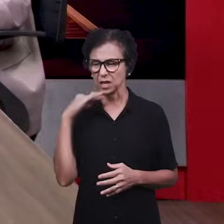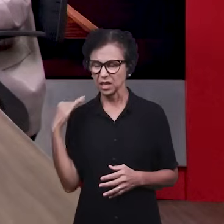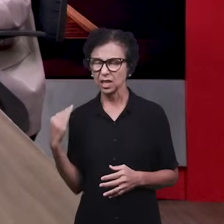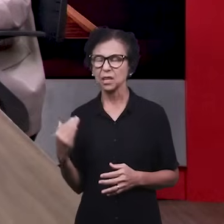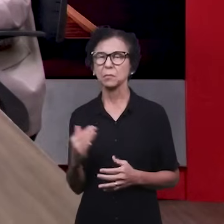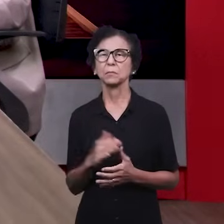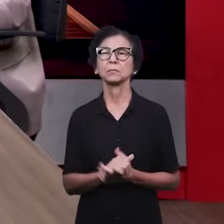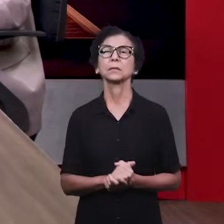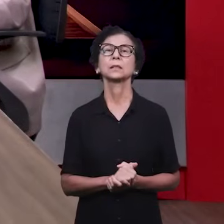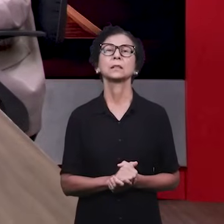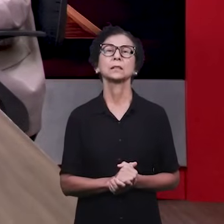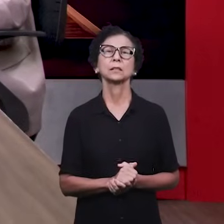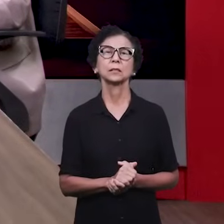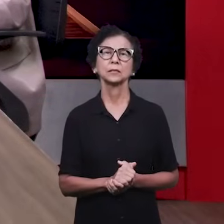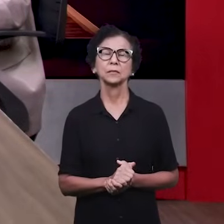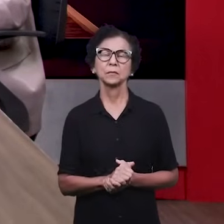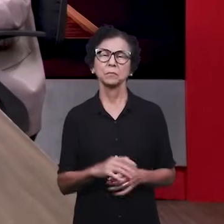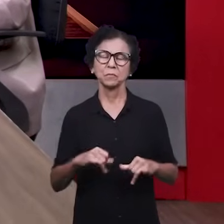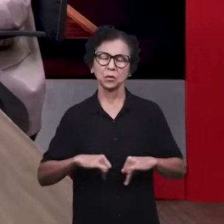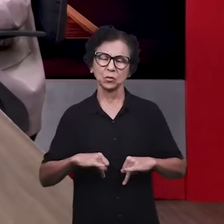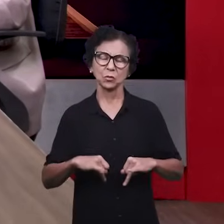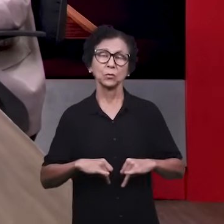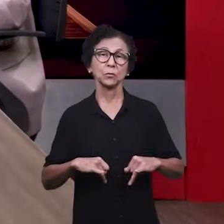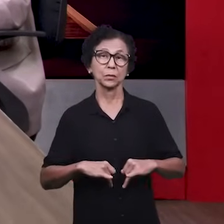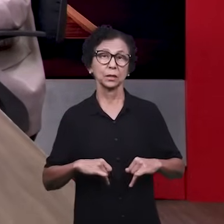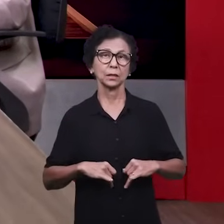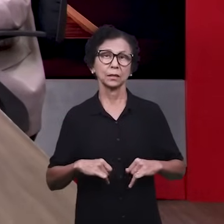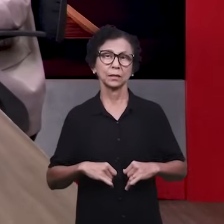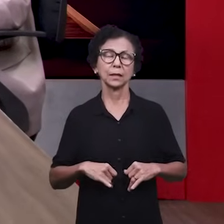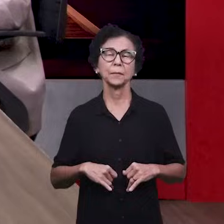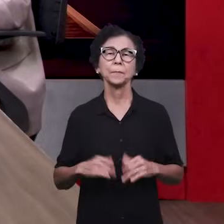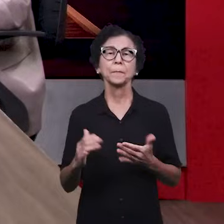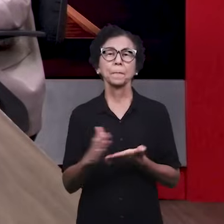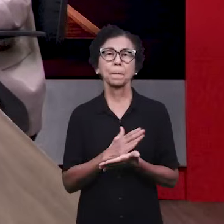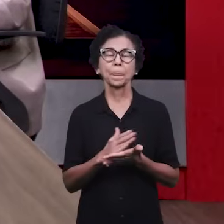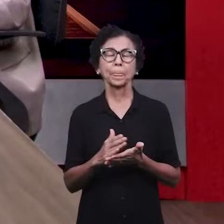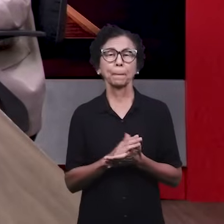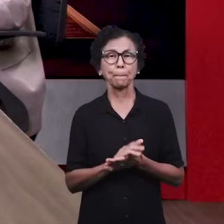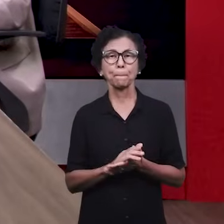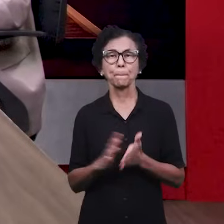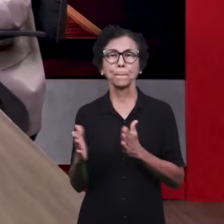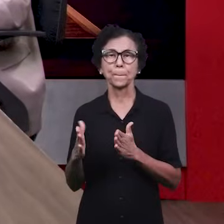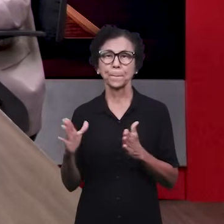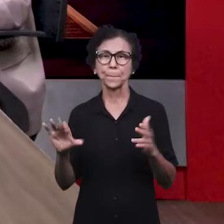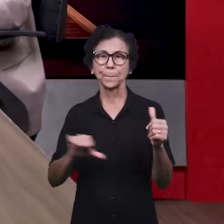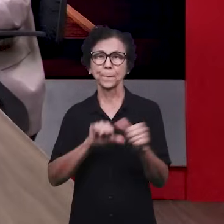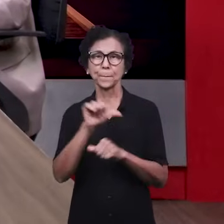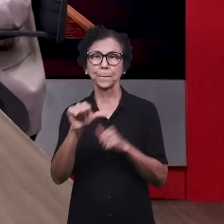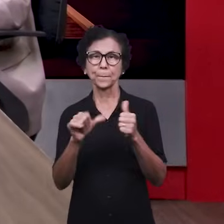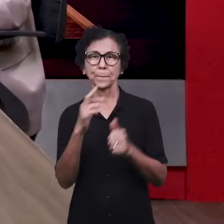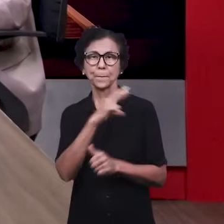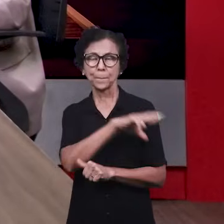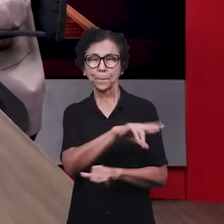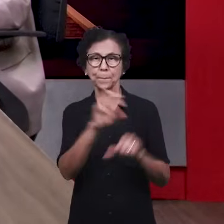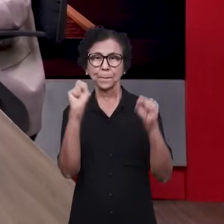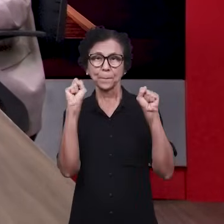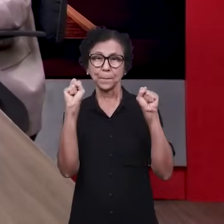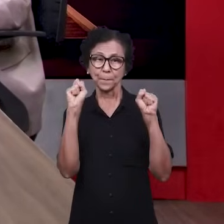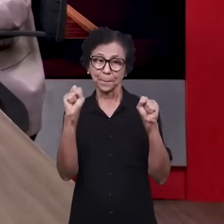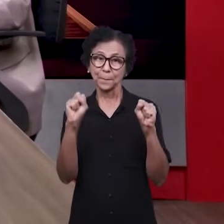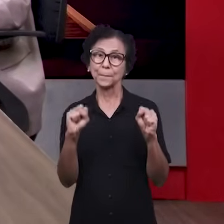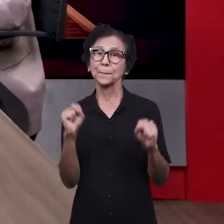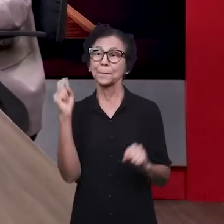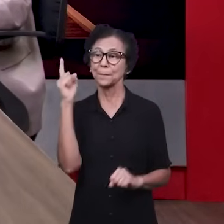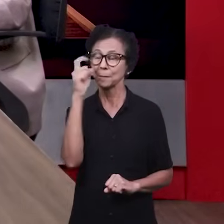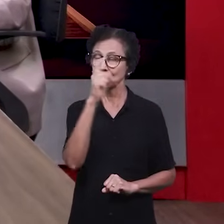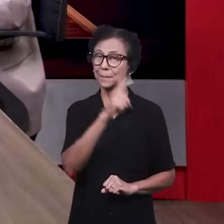executava mesmo, até chegando próximo da reforma, teve alguns que se levantaram, ali, os pré-reformadores, né, que levantaram contra algumas posições, mas